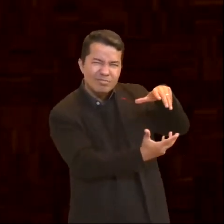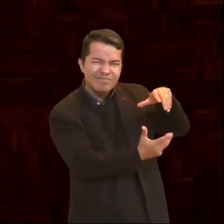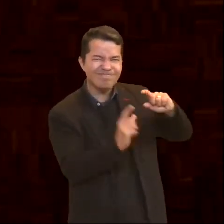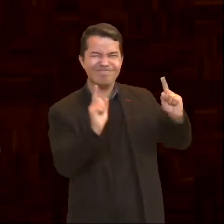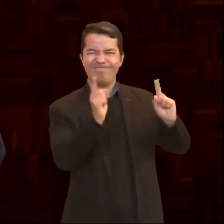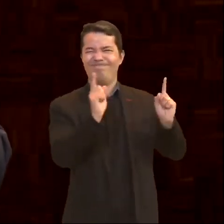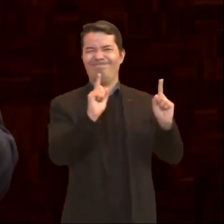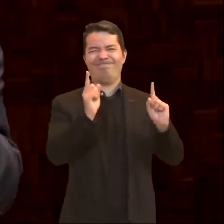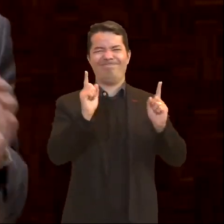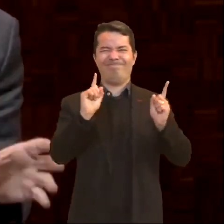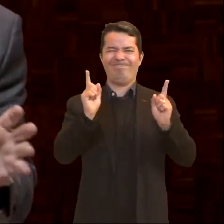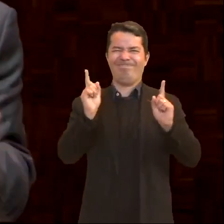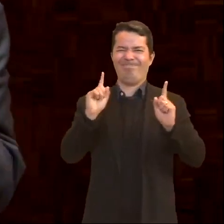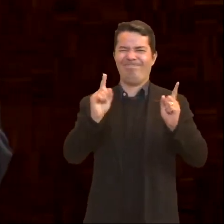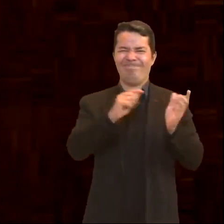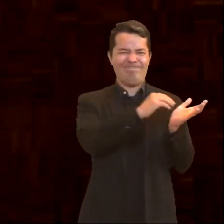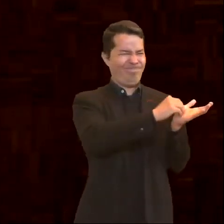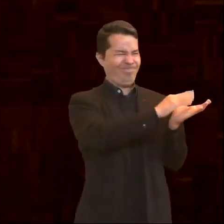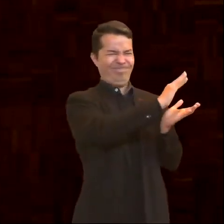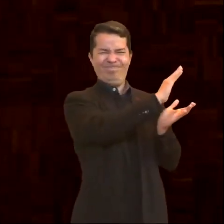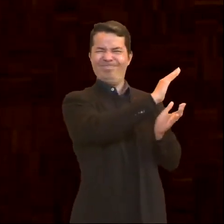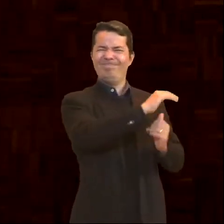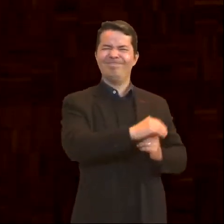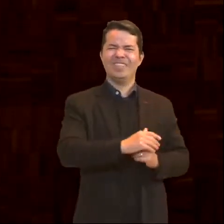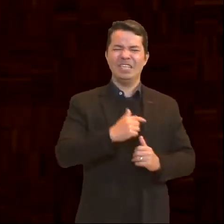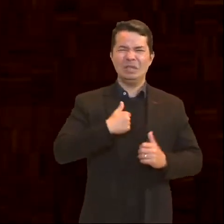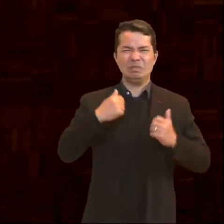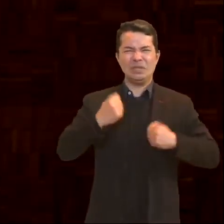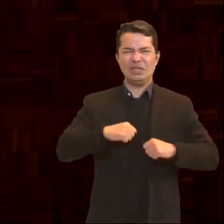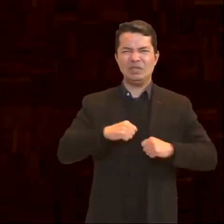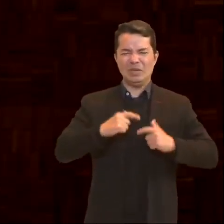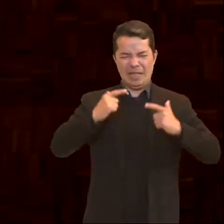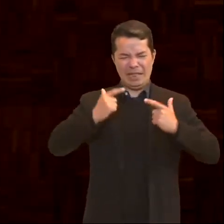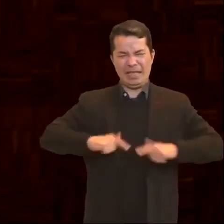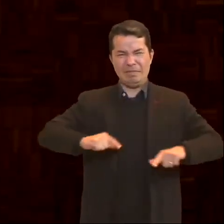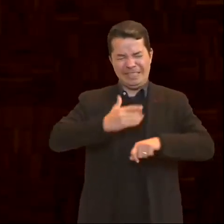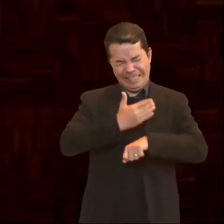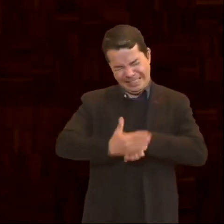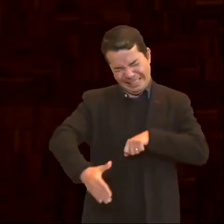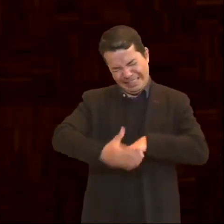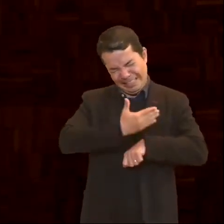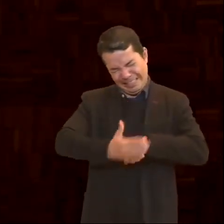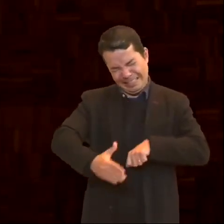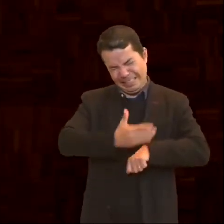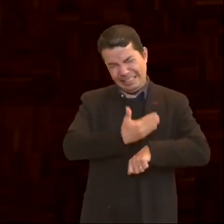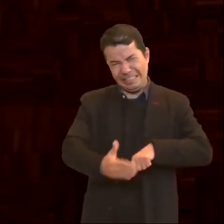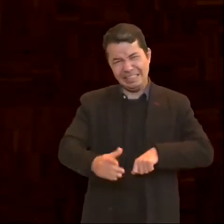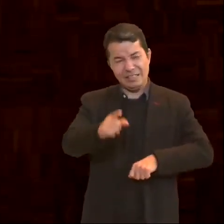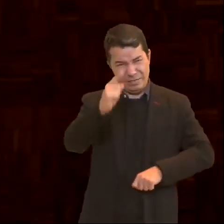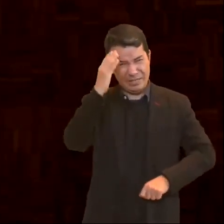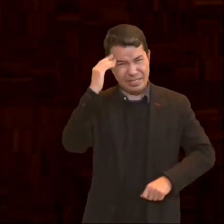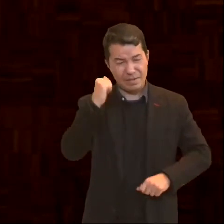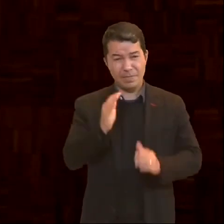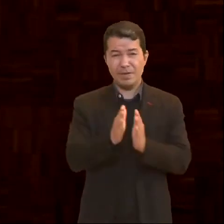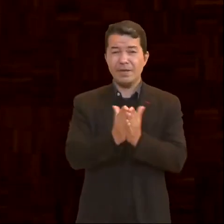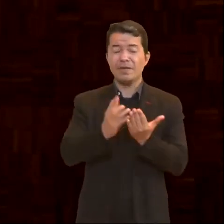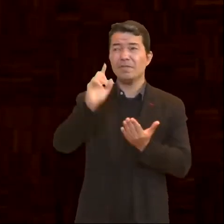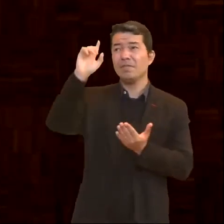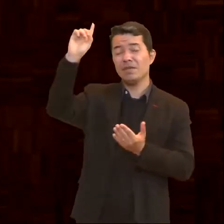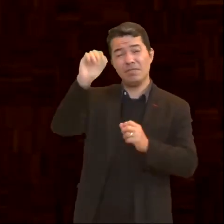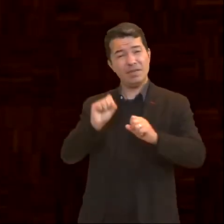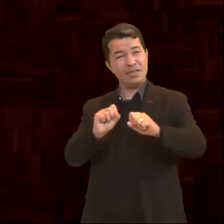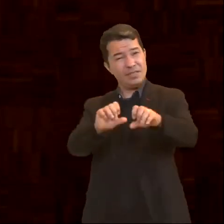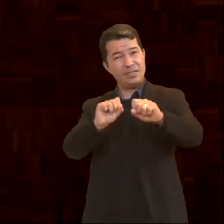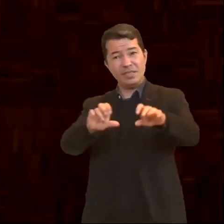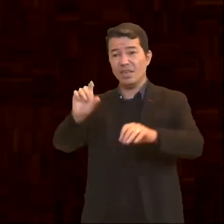Deus. A Bíblia vai ensinar que Deus, nessa altura, Ele é Pai. E o